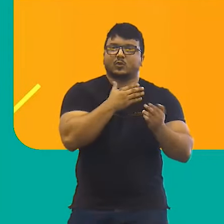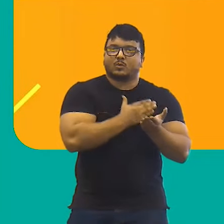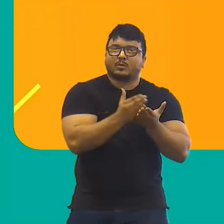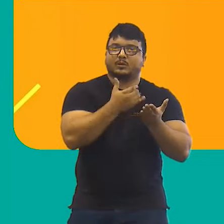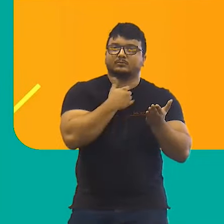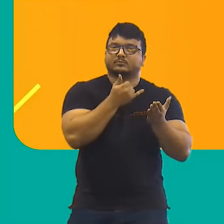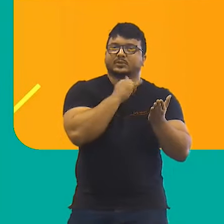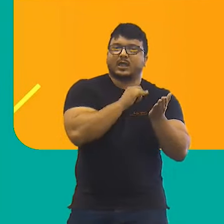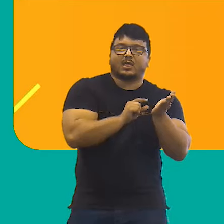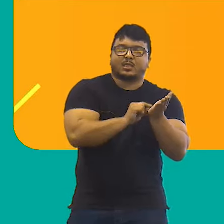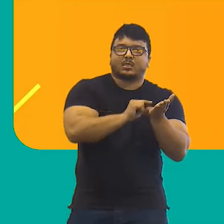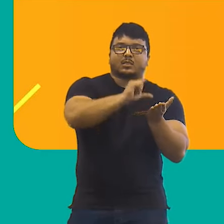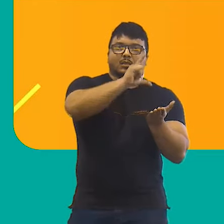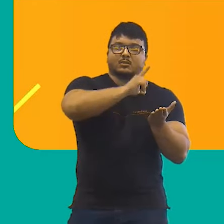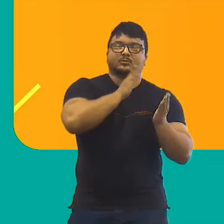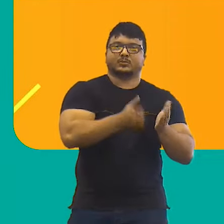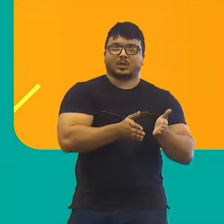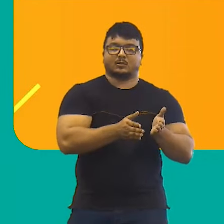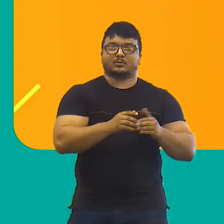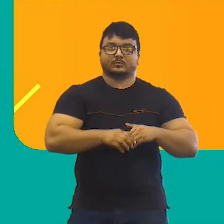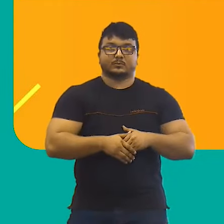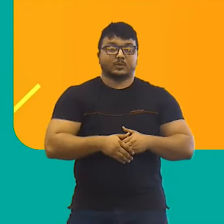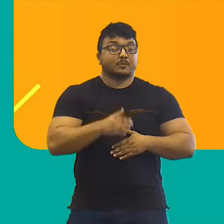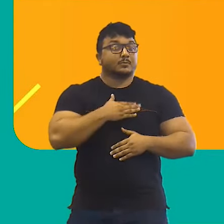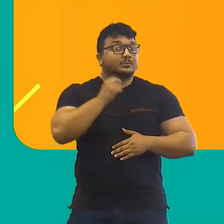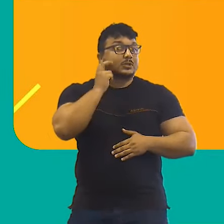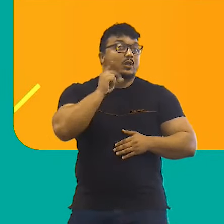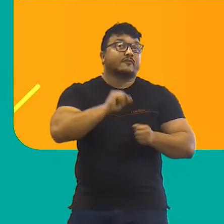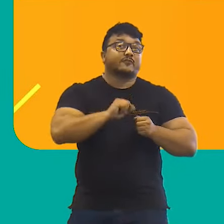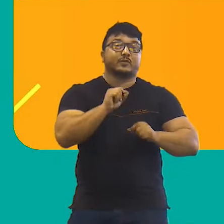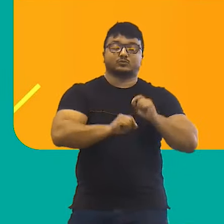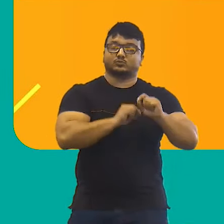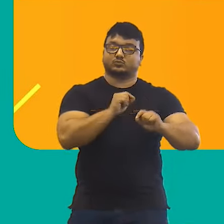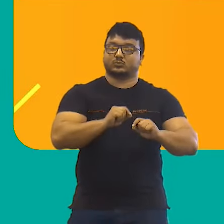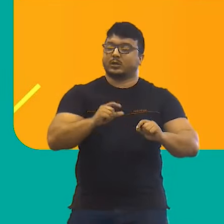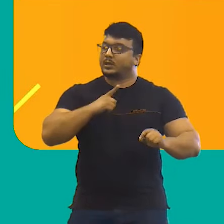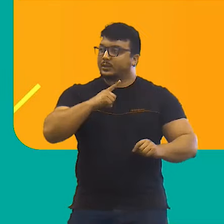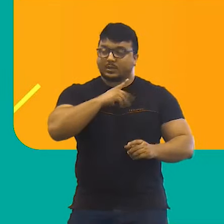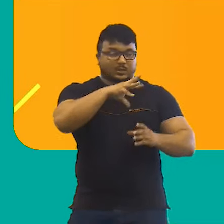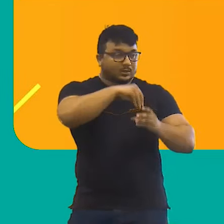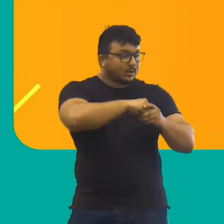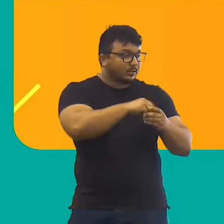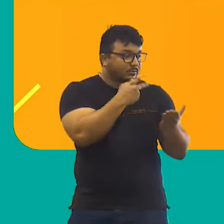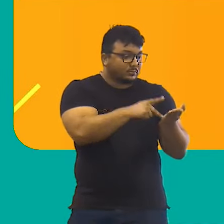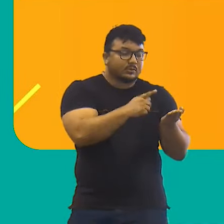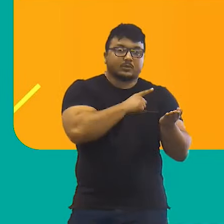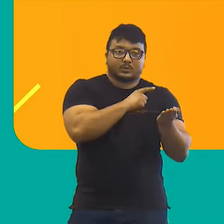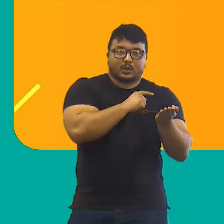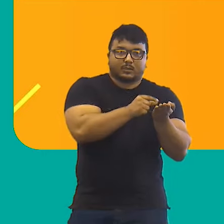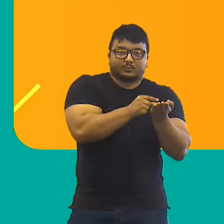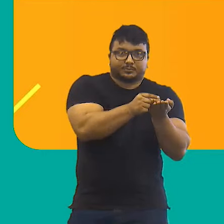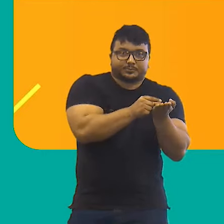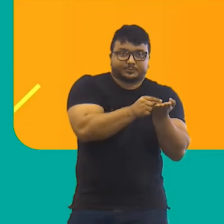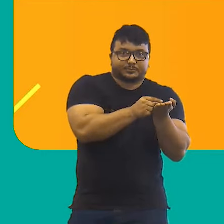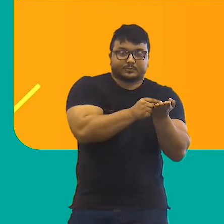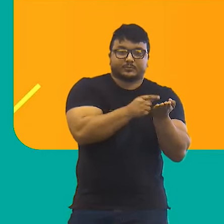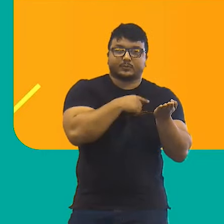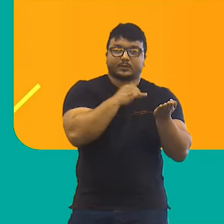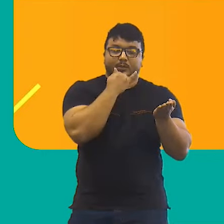bateria. Então o que foi que o meu celular fez? Meu celular tem aqui dentro dele um ímã,